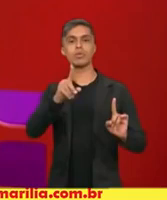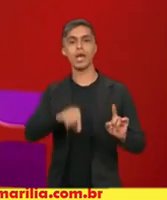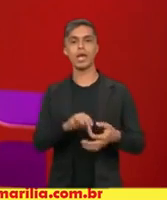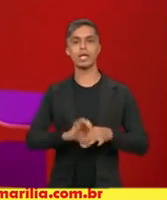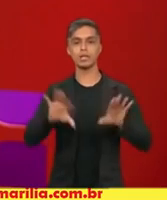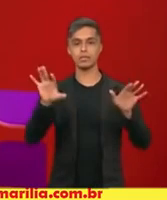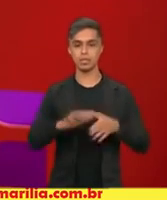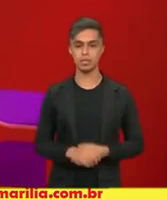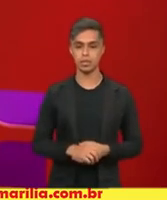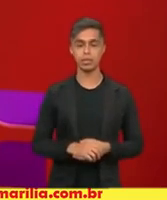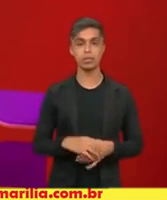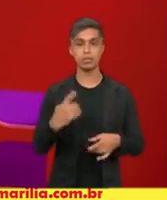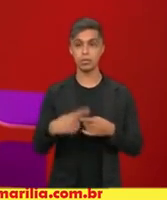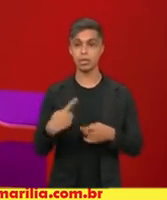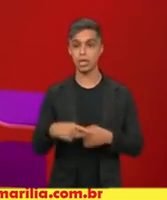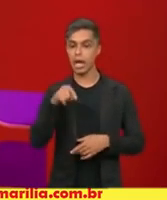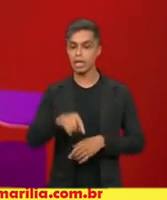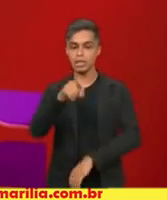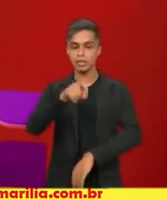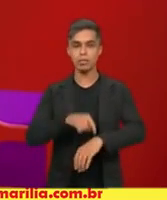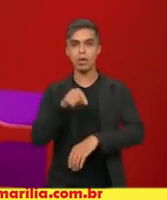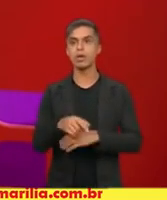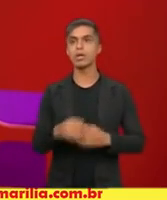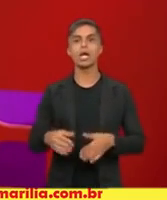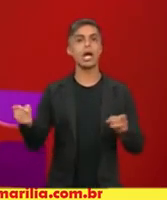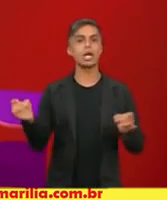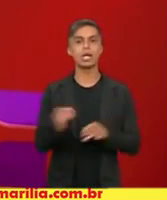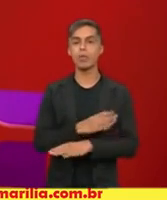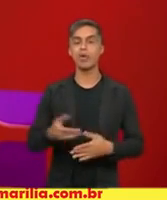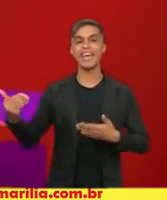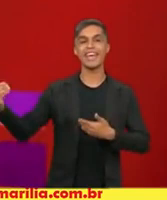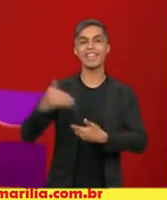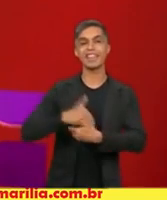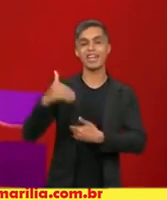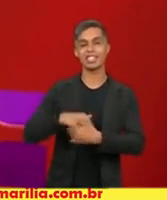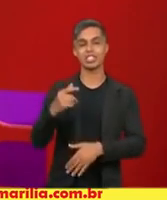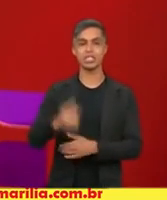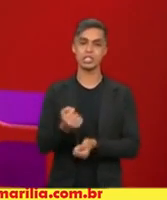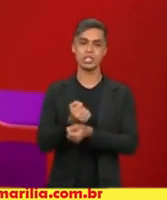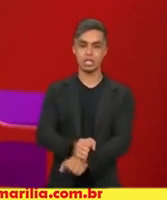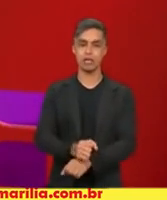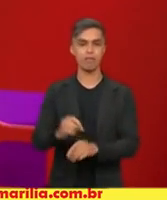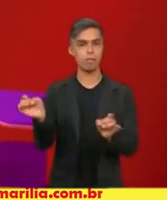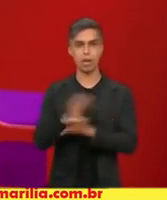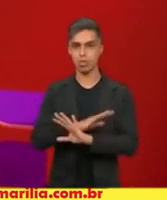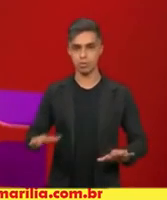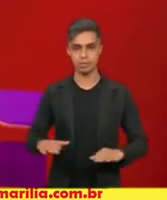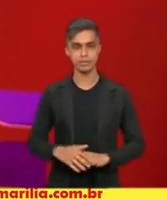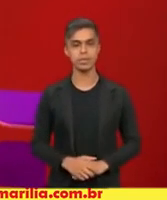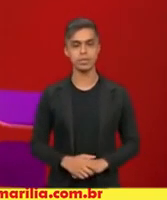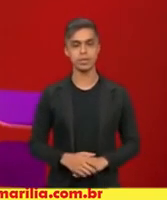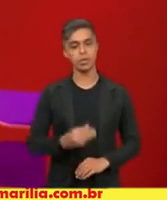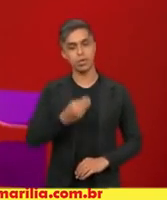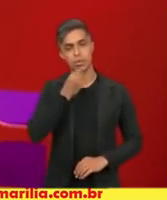não entravam mais escravos no Brasil naquele então. Né? A partir de 1850 acabou o tráfico internacional de escravos. E é claro que aqui